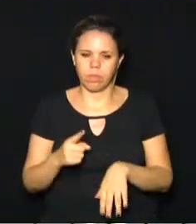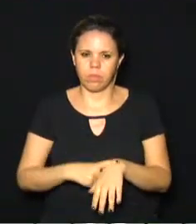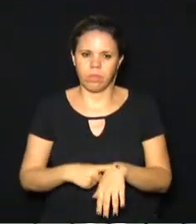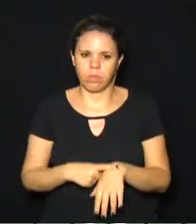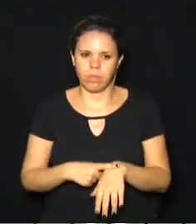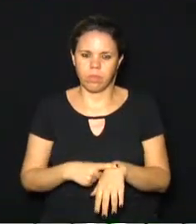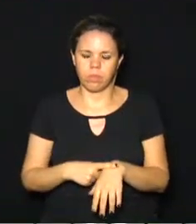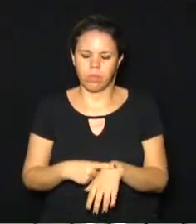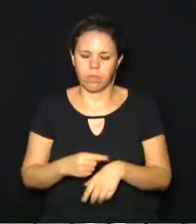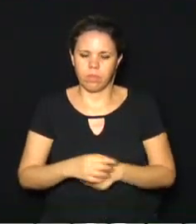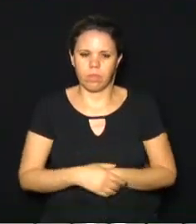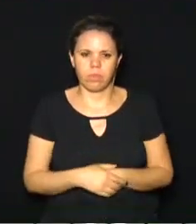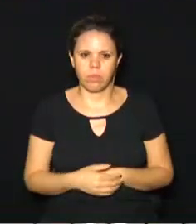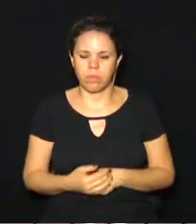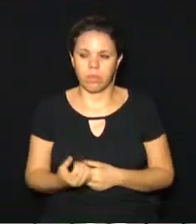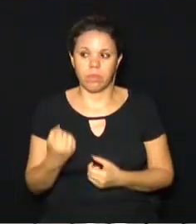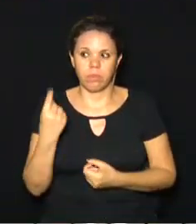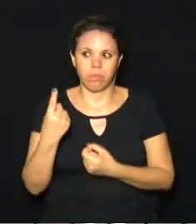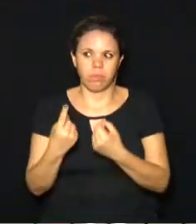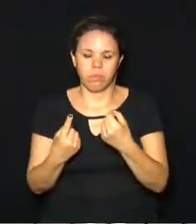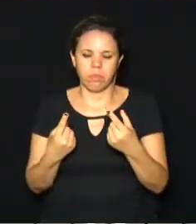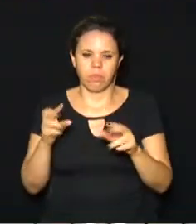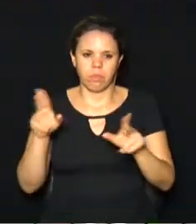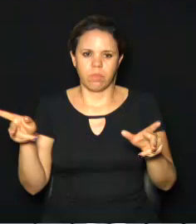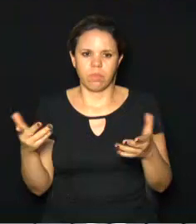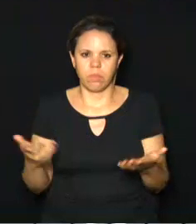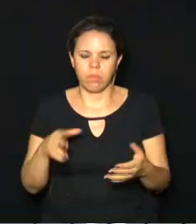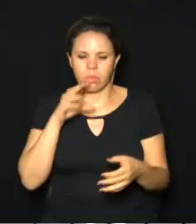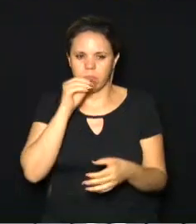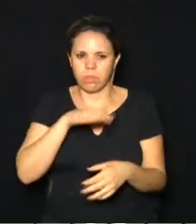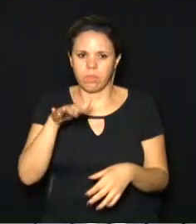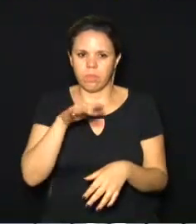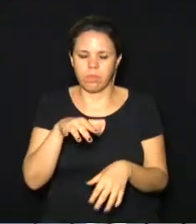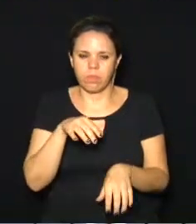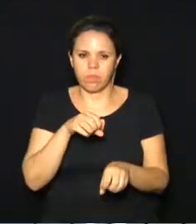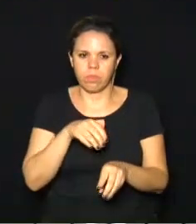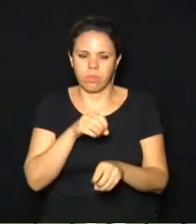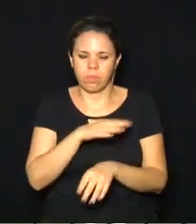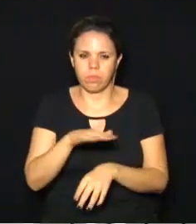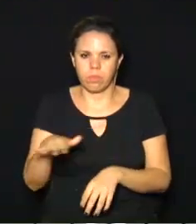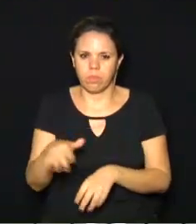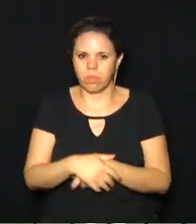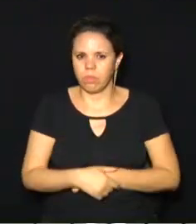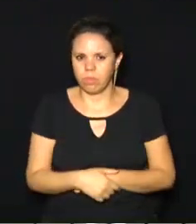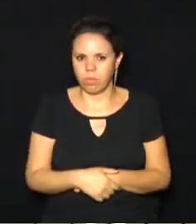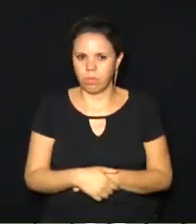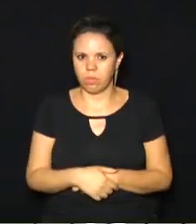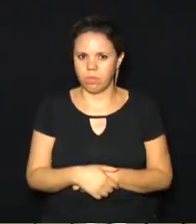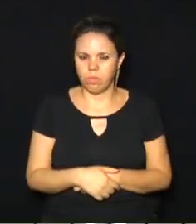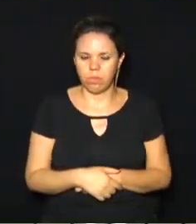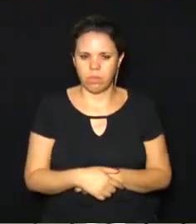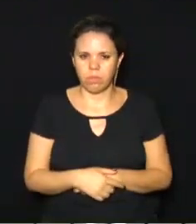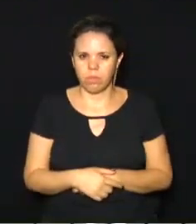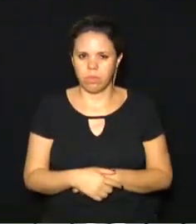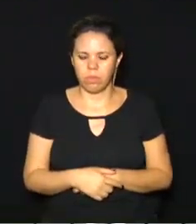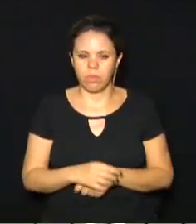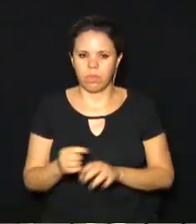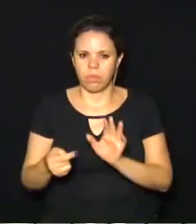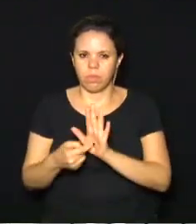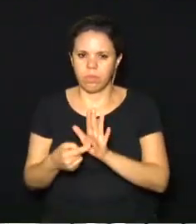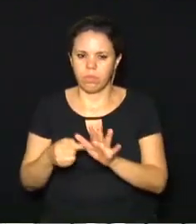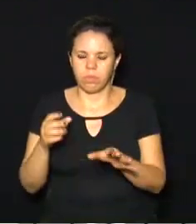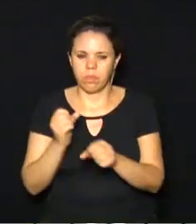da excepcionalidade, né? Os trabalhadores da educação infantil constam no sistema de ponto